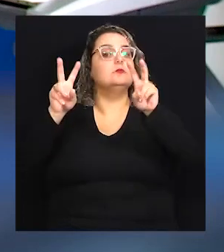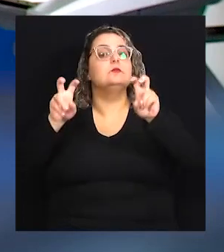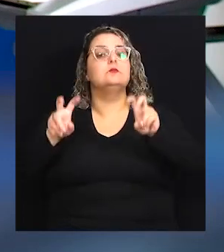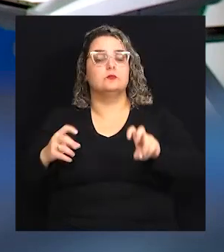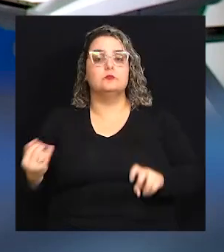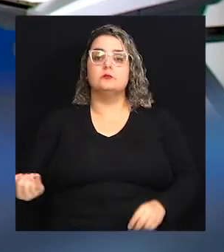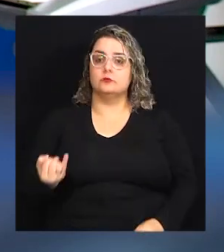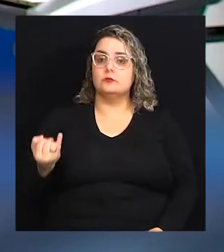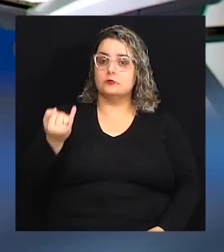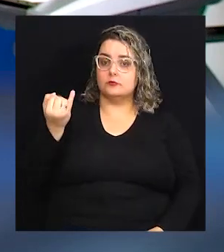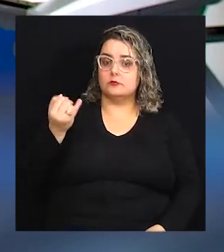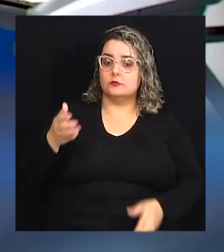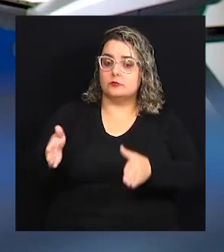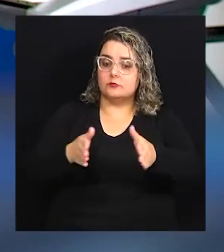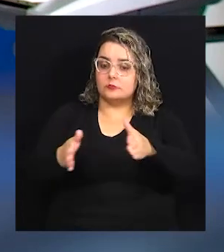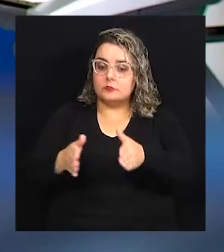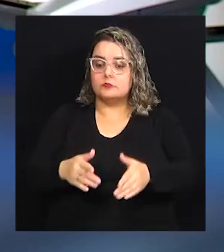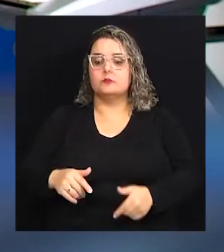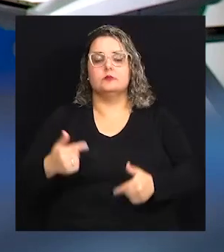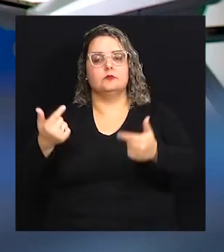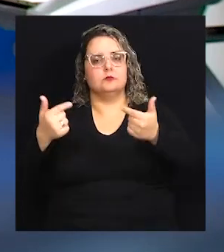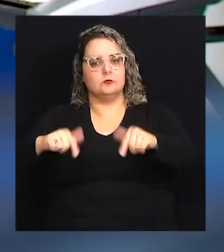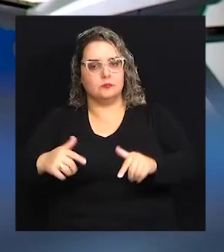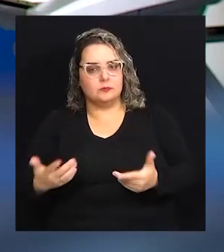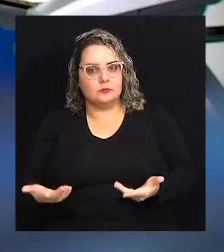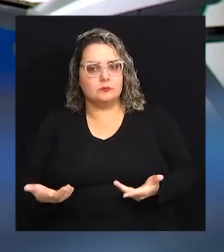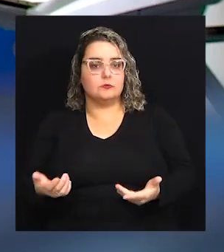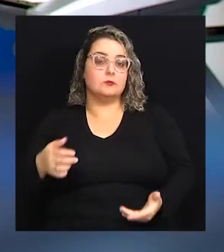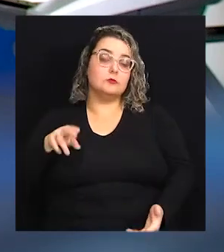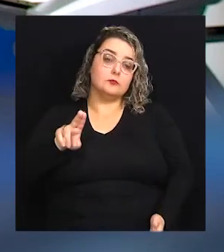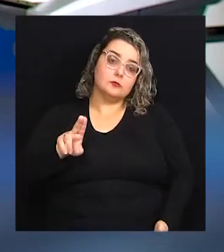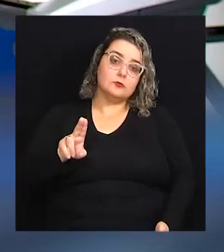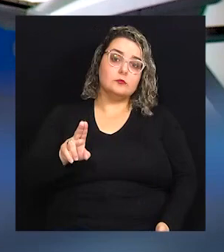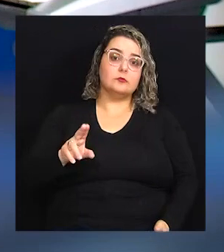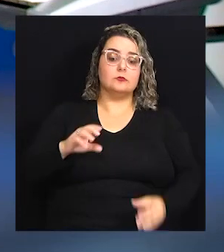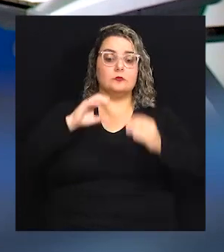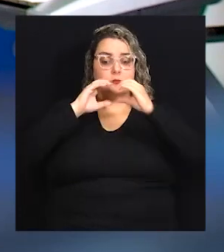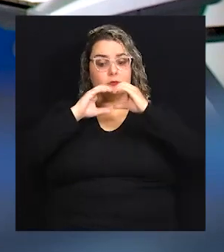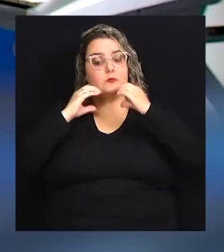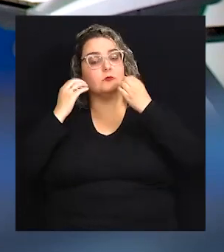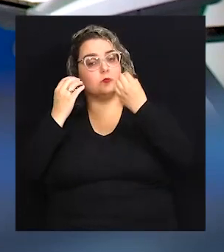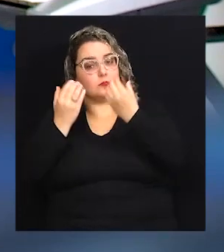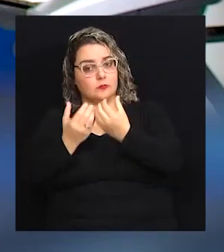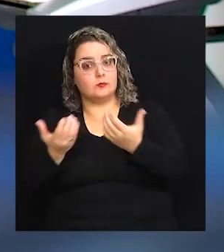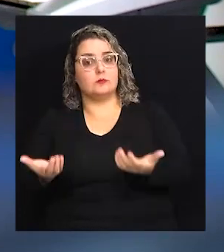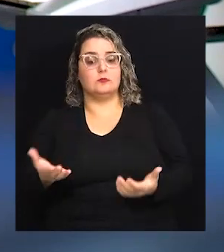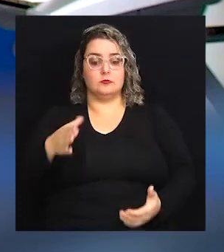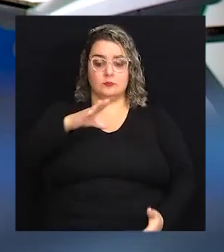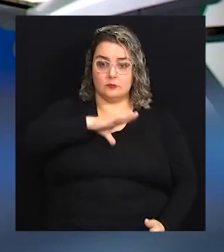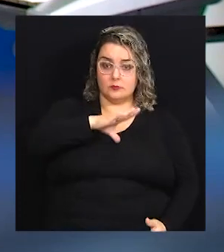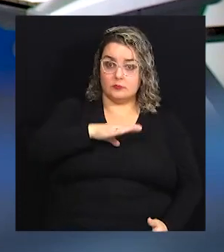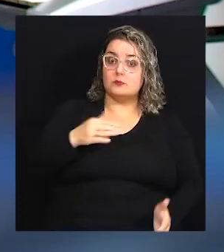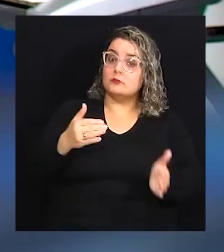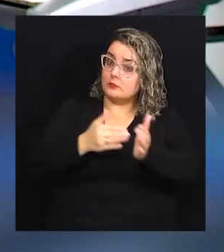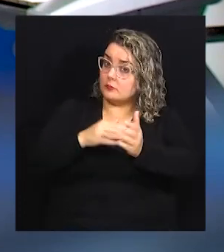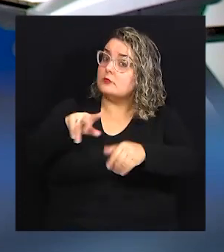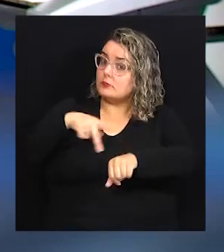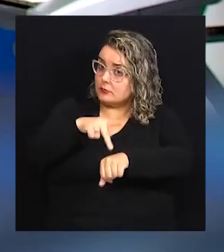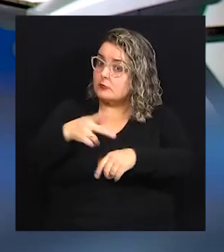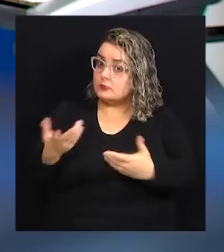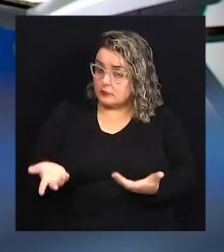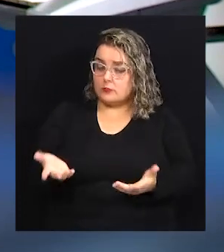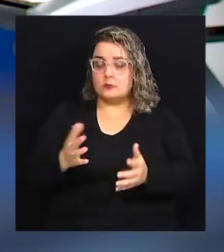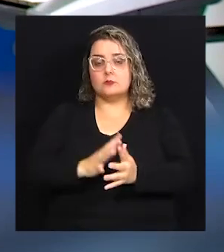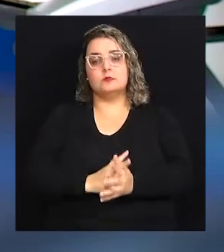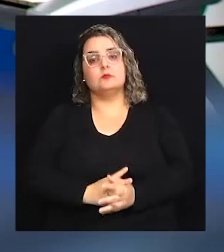temas pertinentes da situação do território ou da situação da comunidade, da cidade e até mesmo do